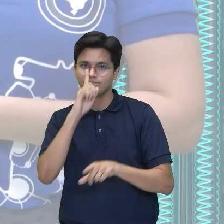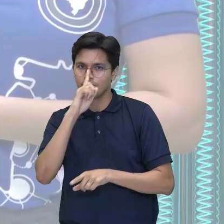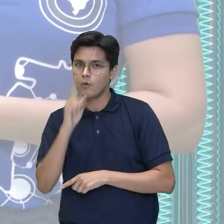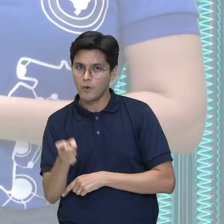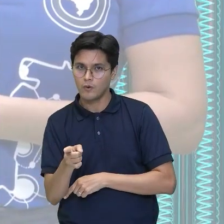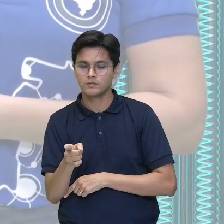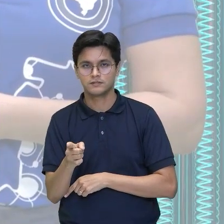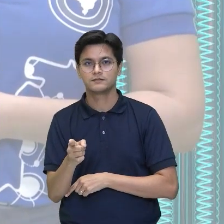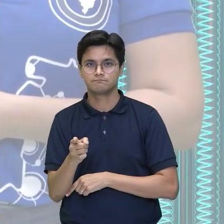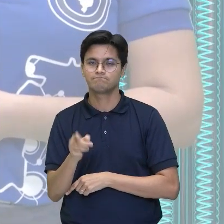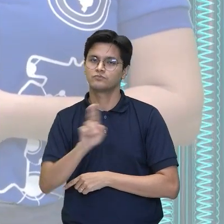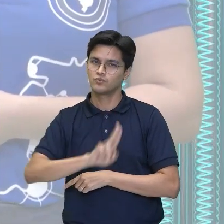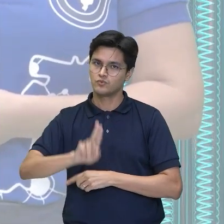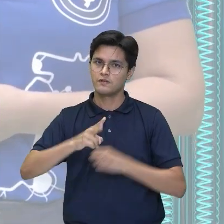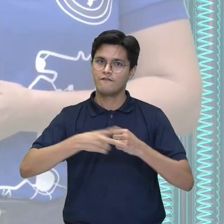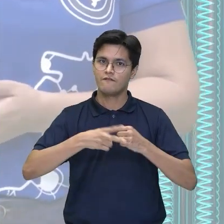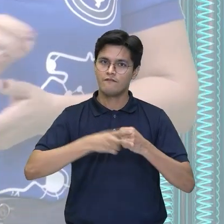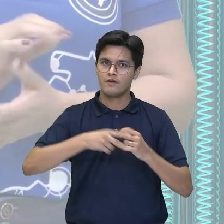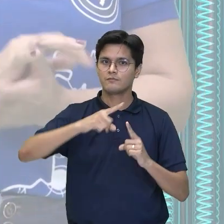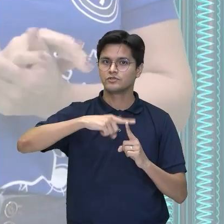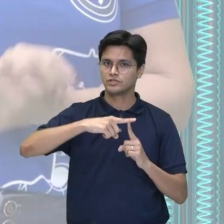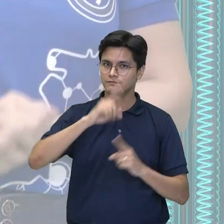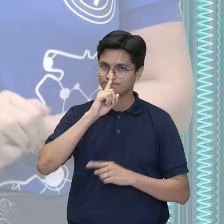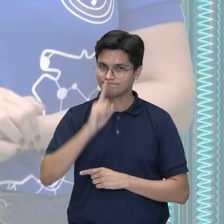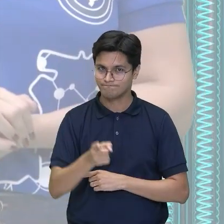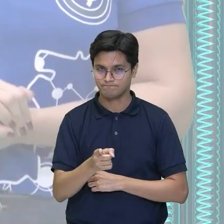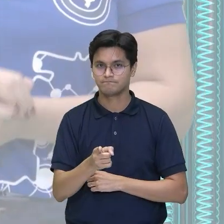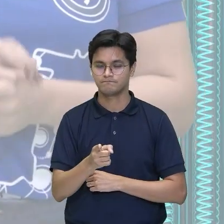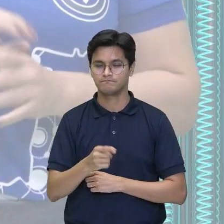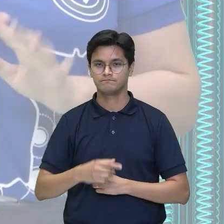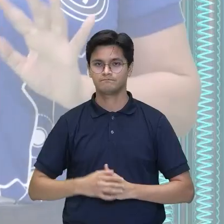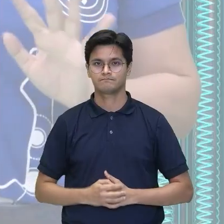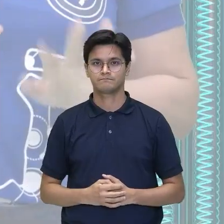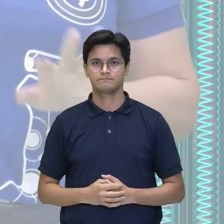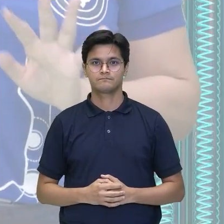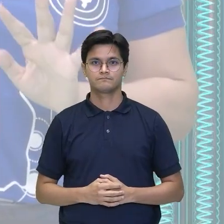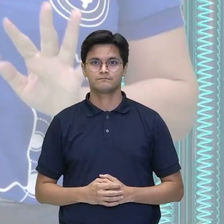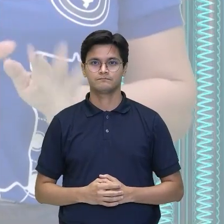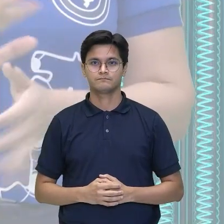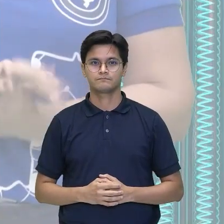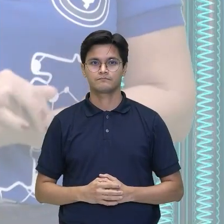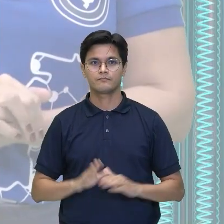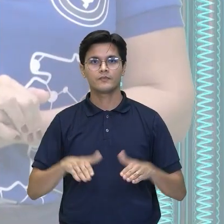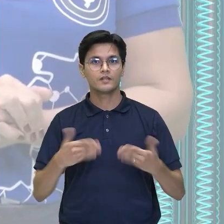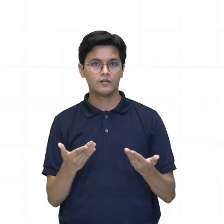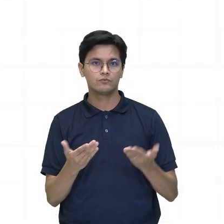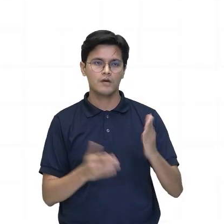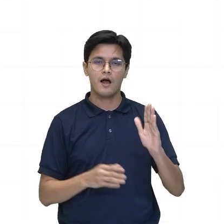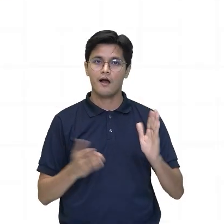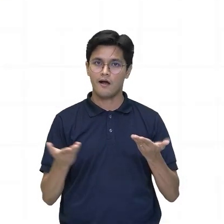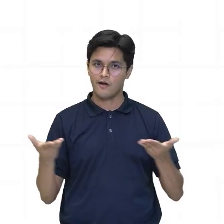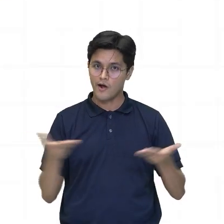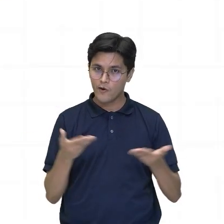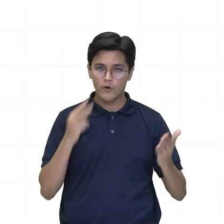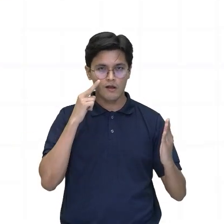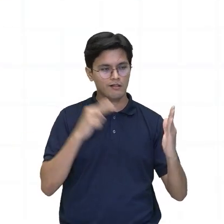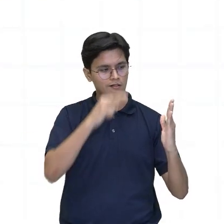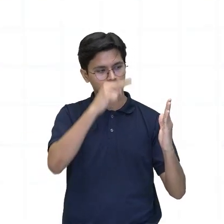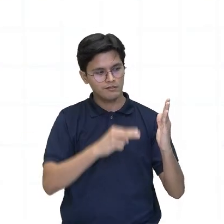tá bom? Aqui que a gente vai usar os imperativos. Vamos identificar aqui no texto o uso